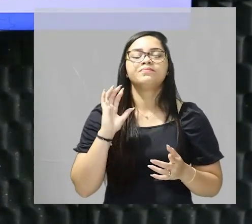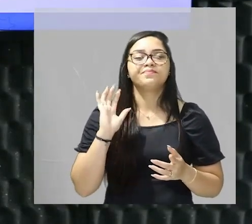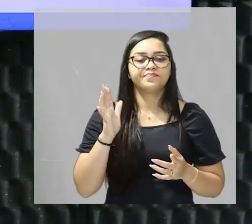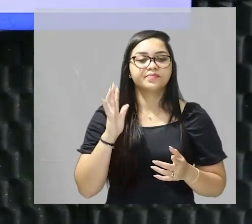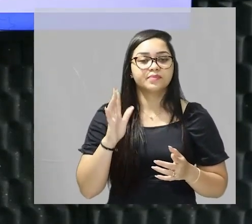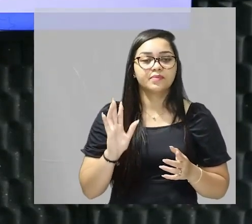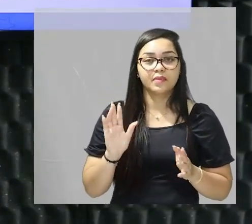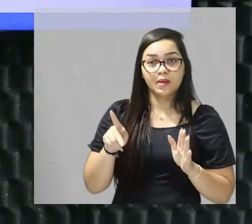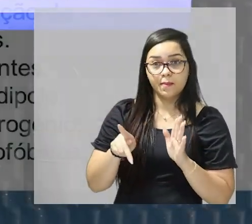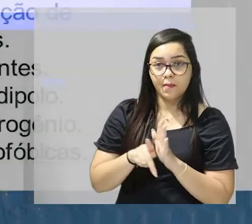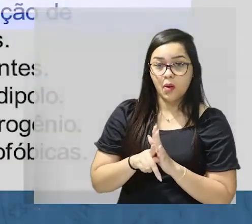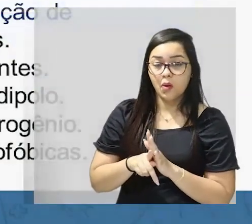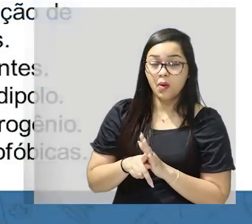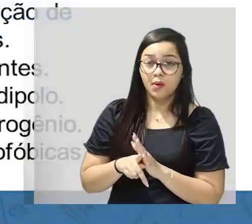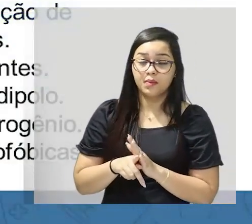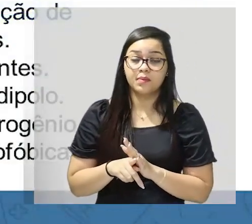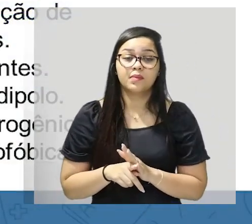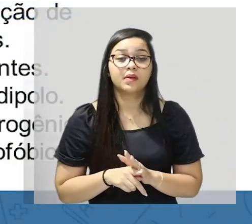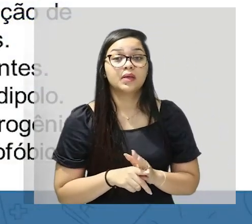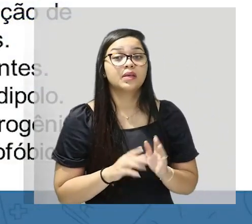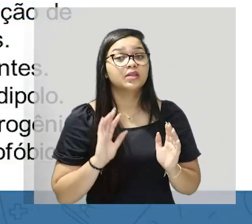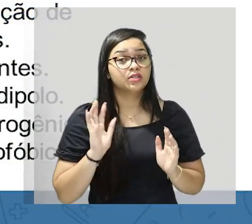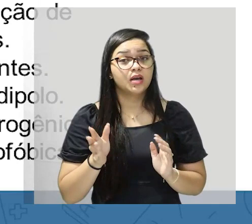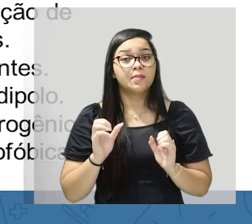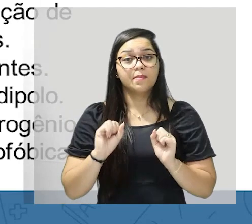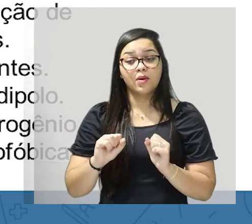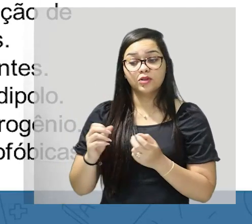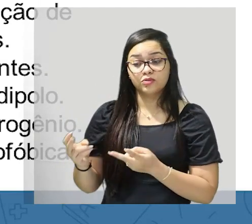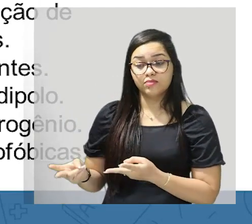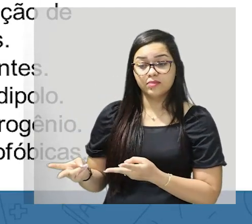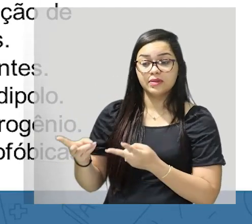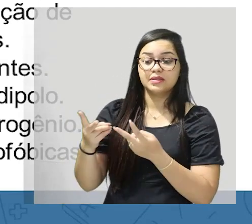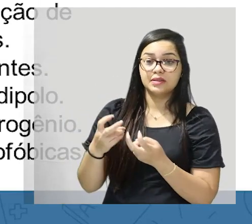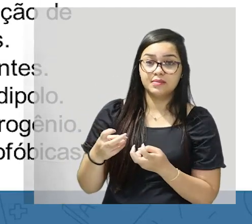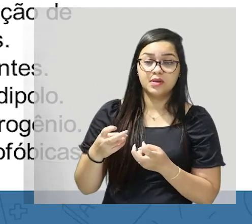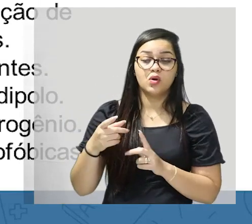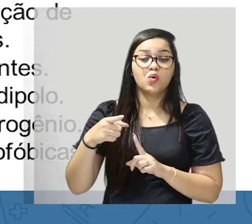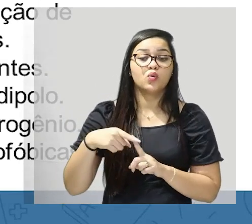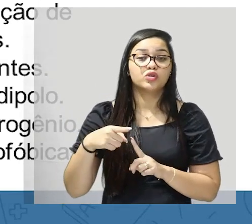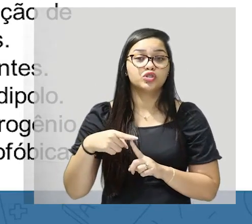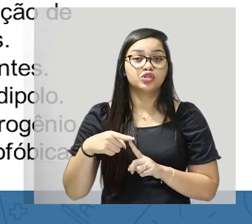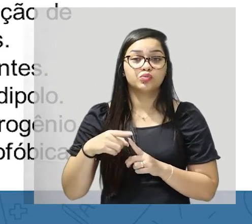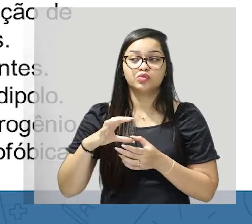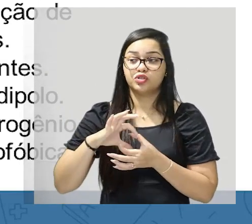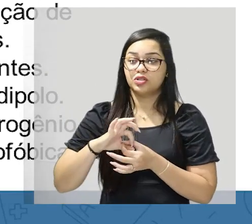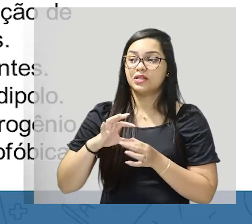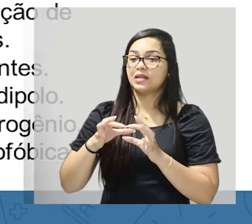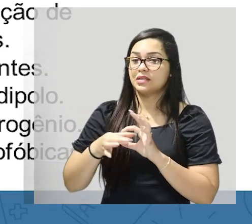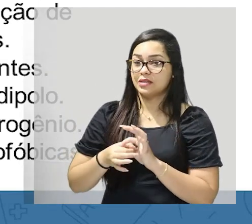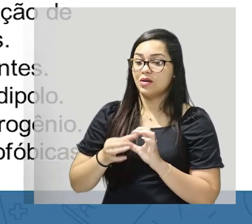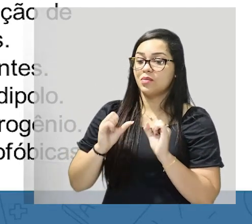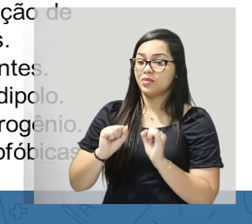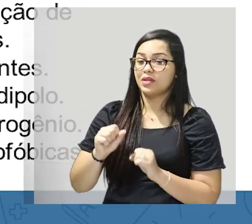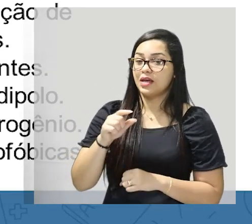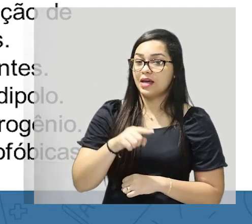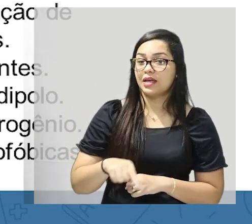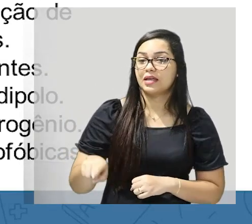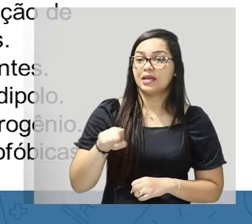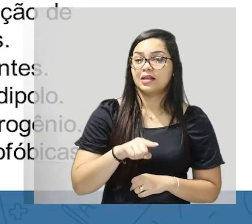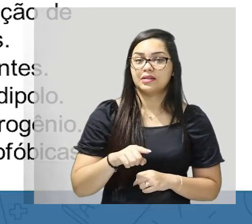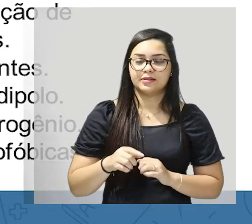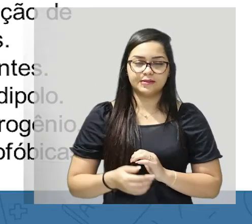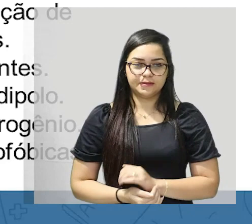participando, certo? E aí a gente consegue identificar o tipo de ligação para aquela determinada